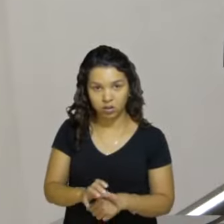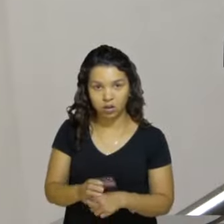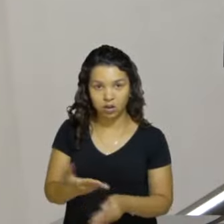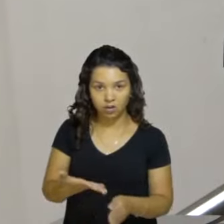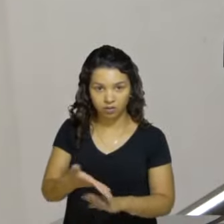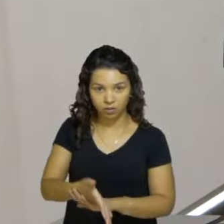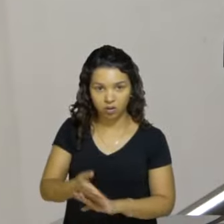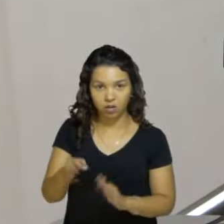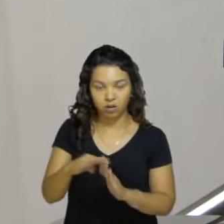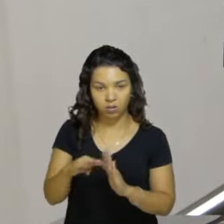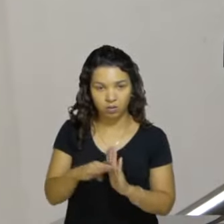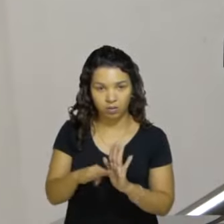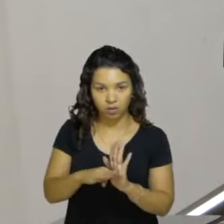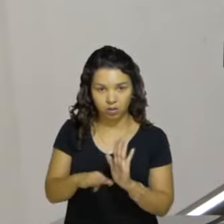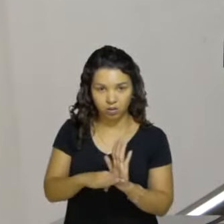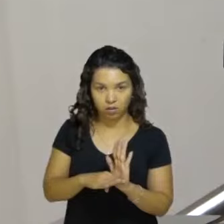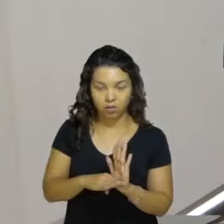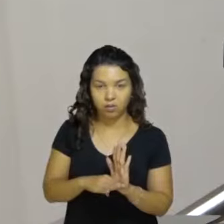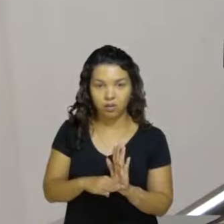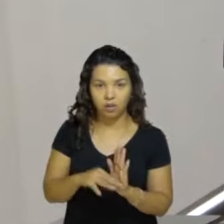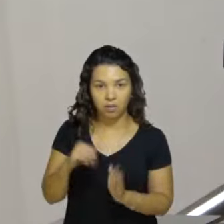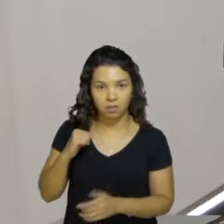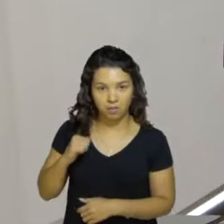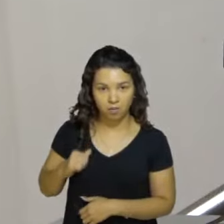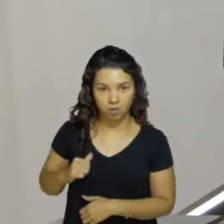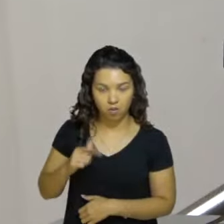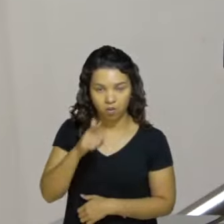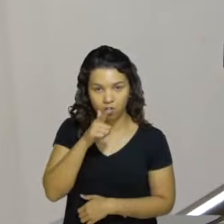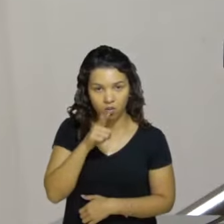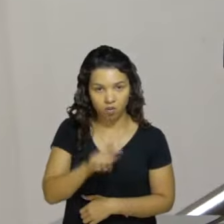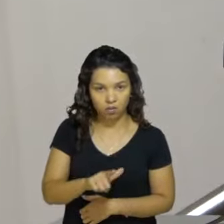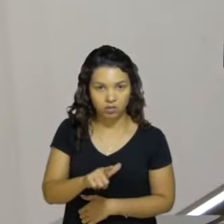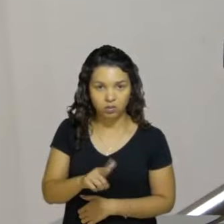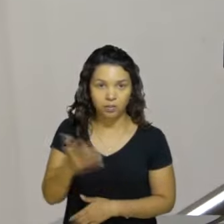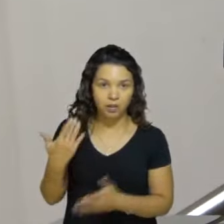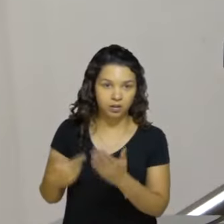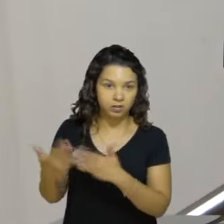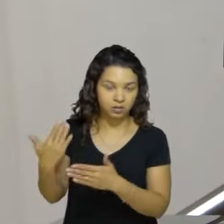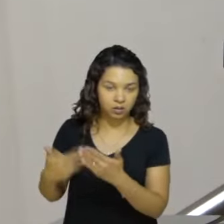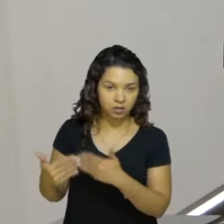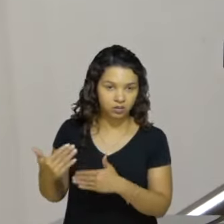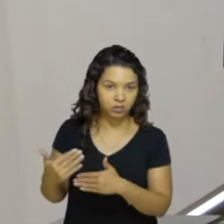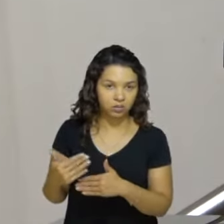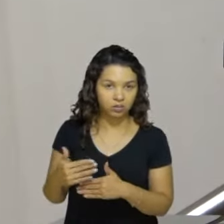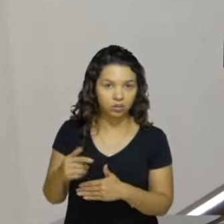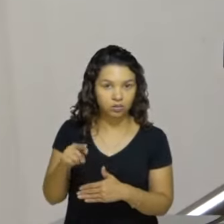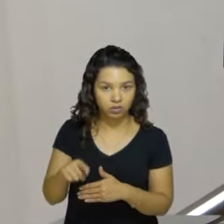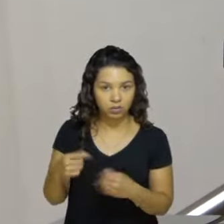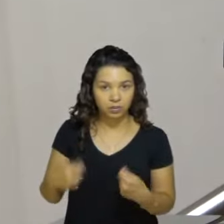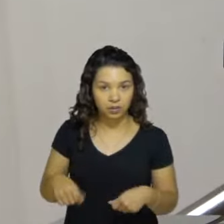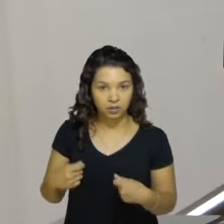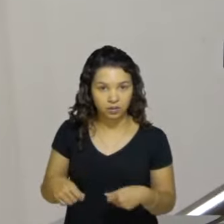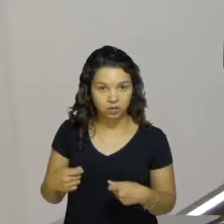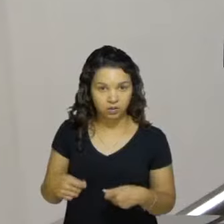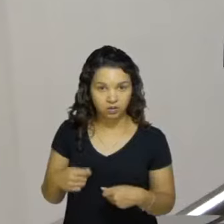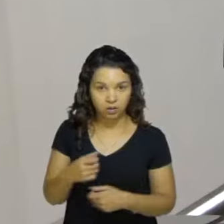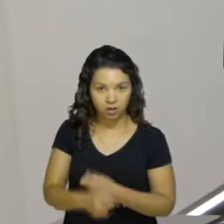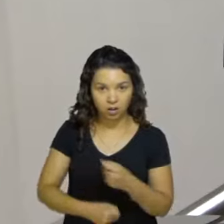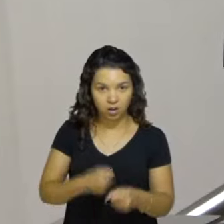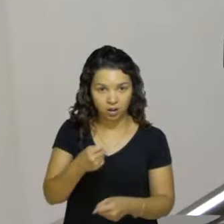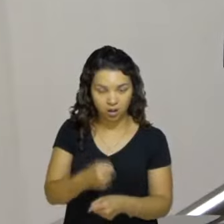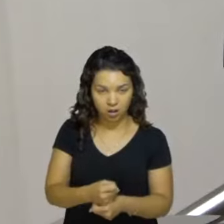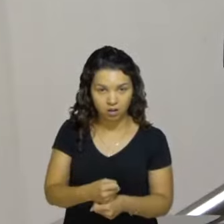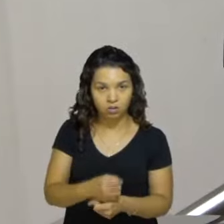vai ganhar essa bolsa e concluir. Não vai precisar. Antigamente, no meu tempo, você tinha de levar todo ano documento. Então, pegar um